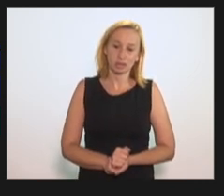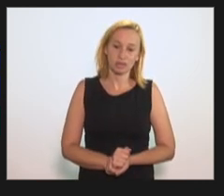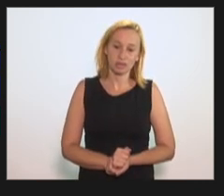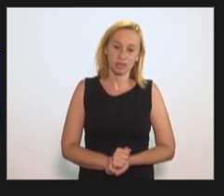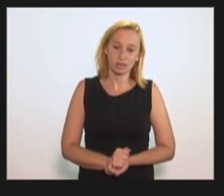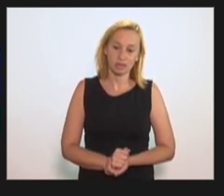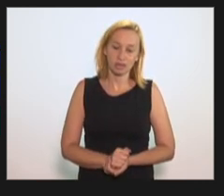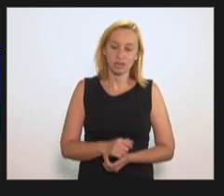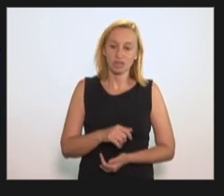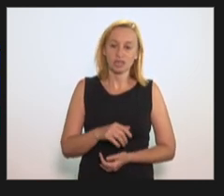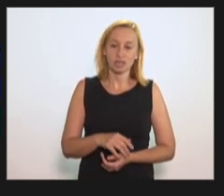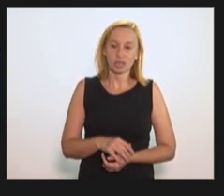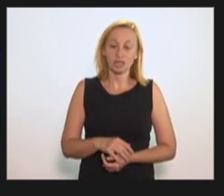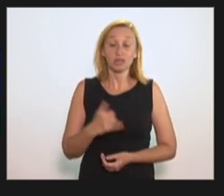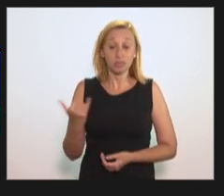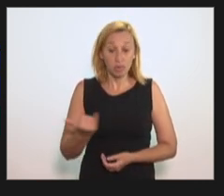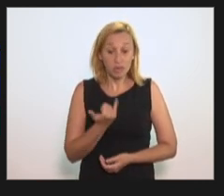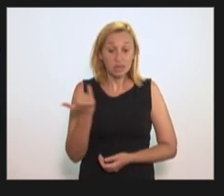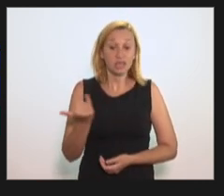importante